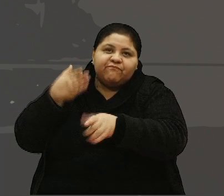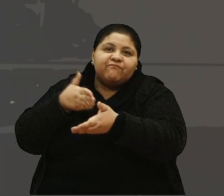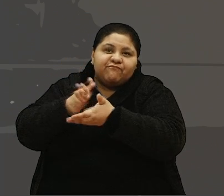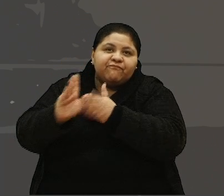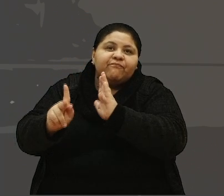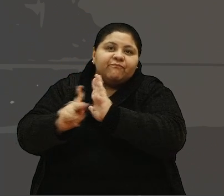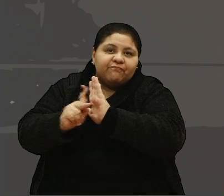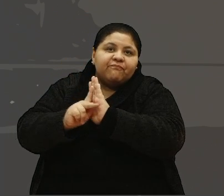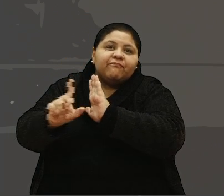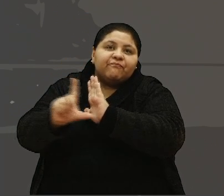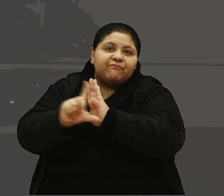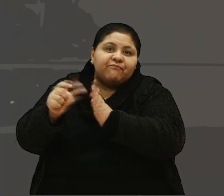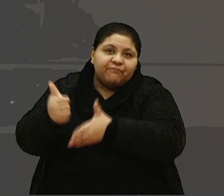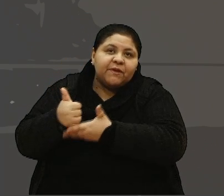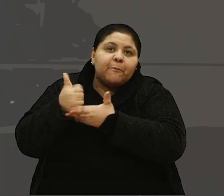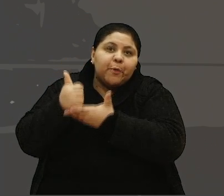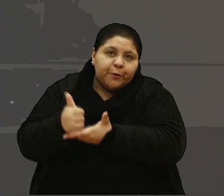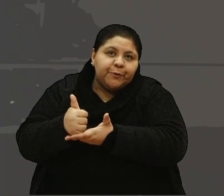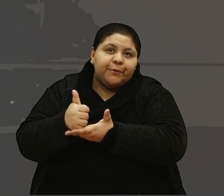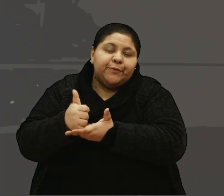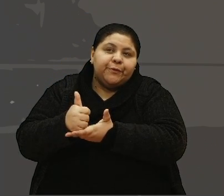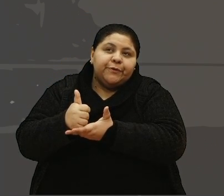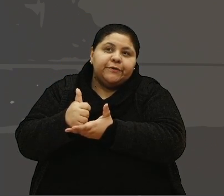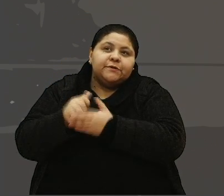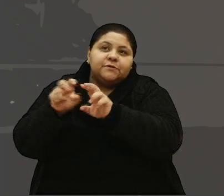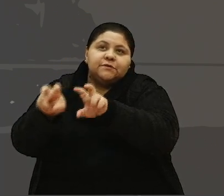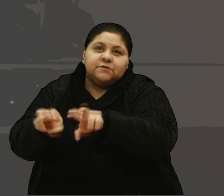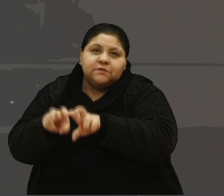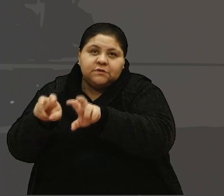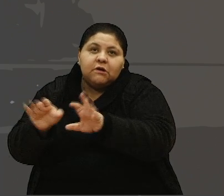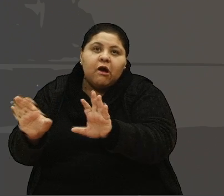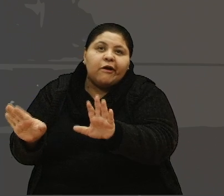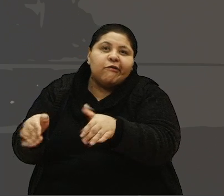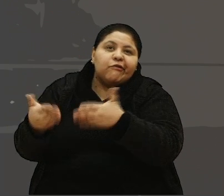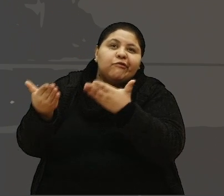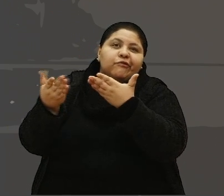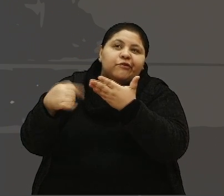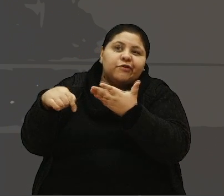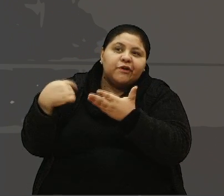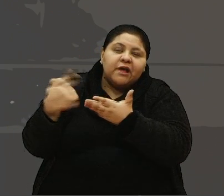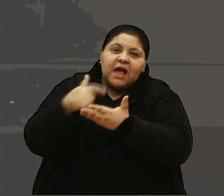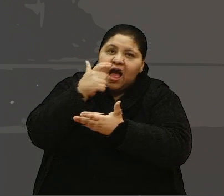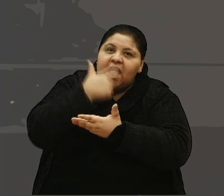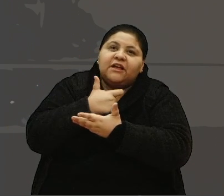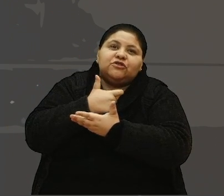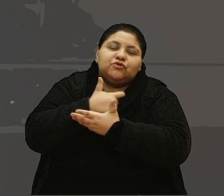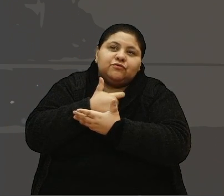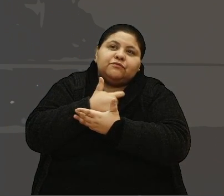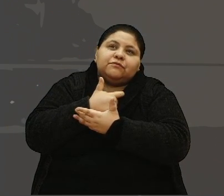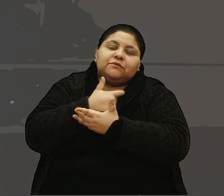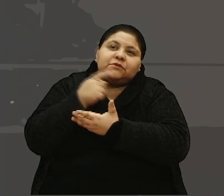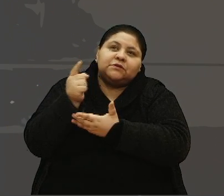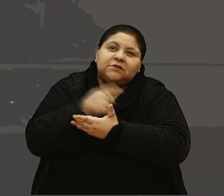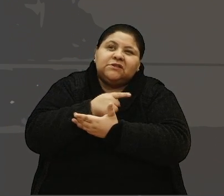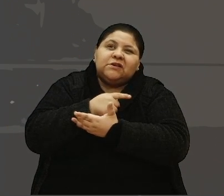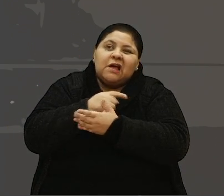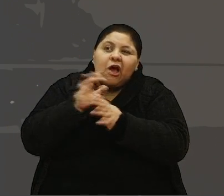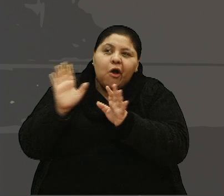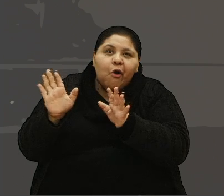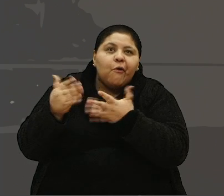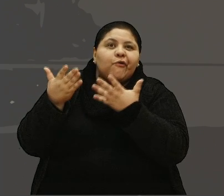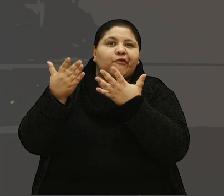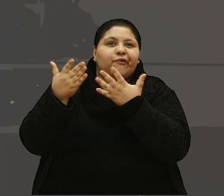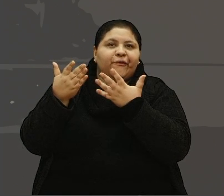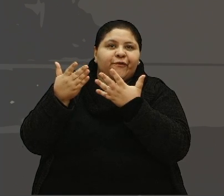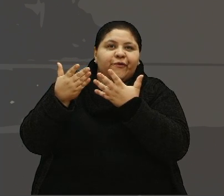um projeto de lei de apoio às agroindústrias e fomento. Então, acho que isso é um incentivo que a gente